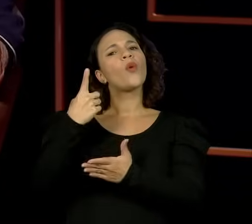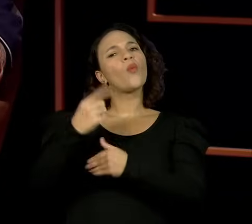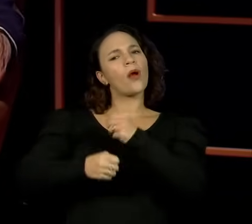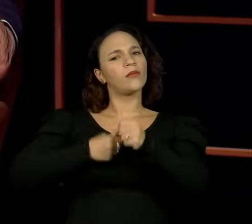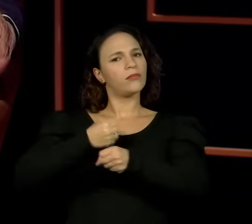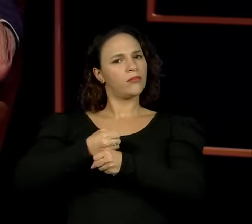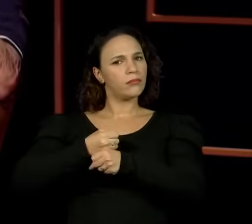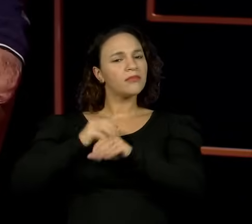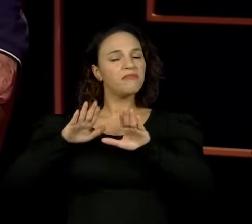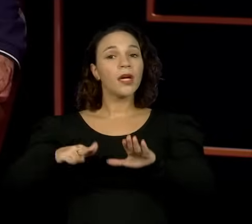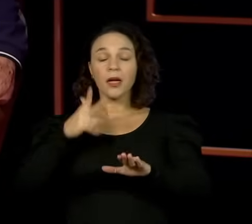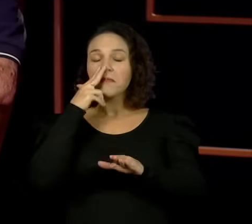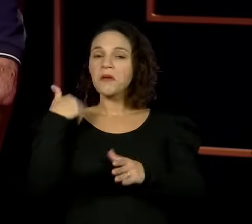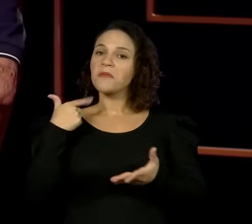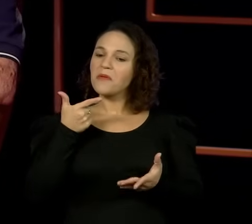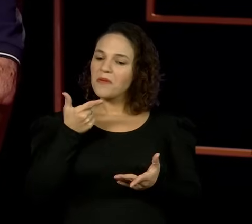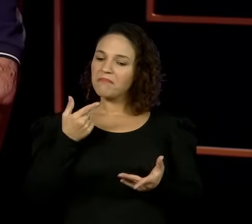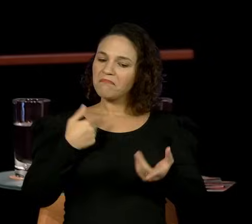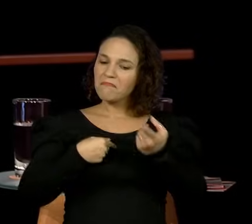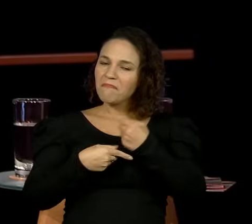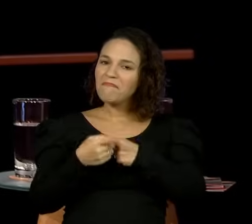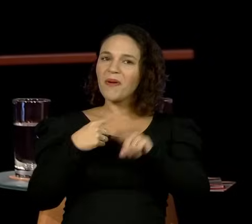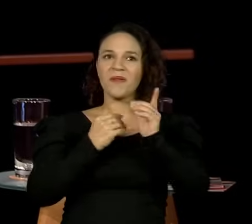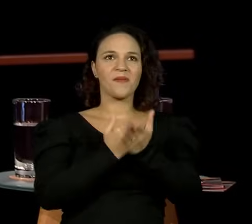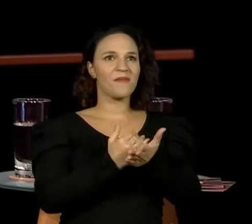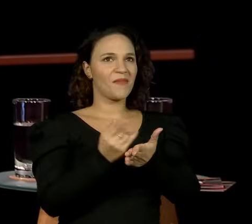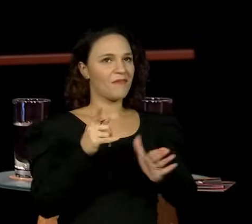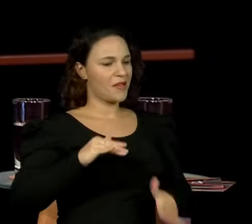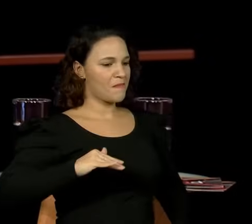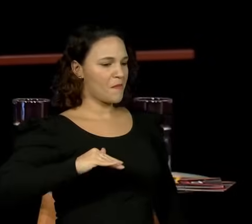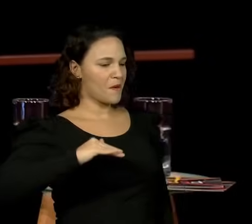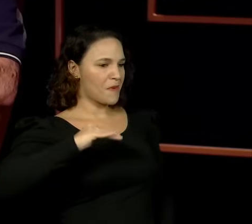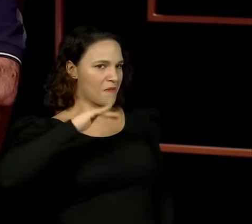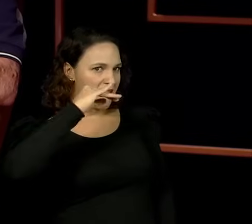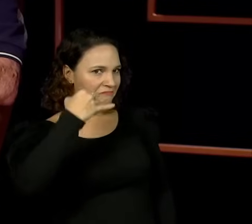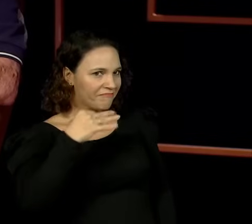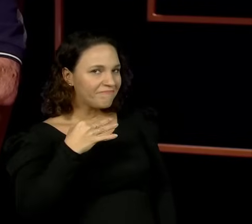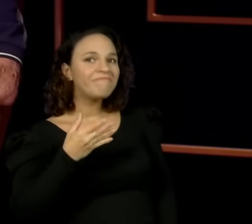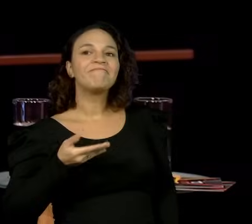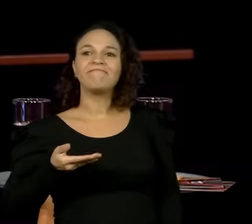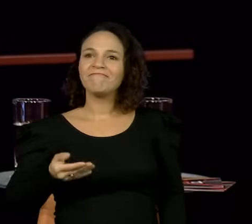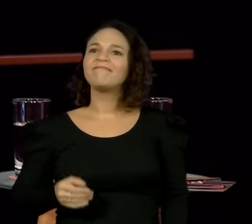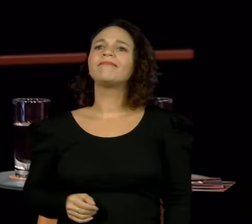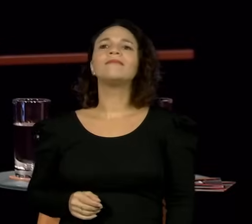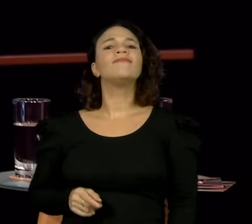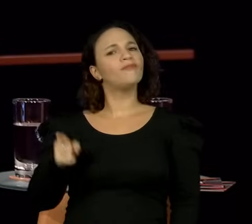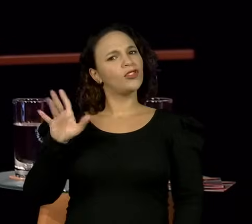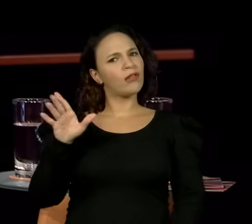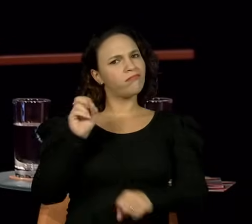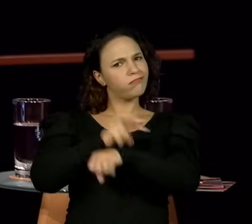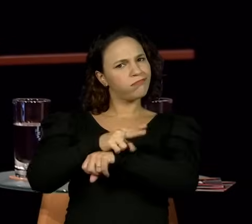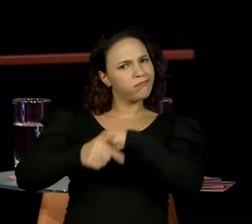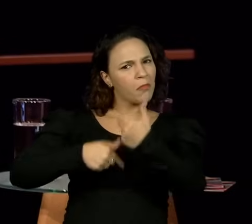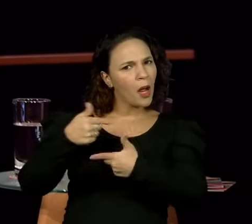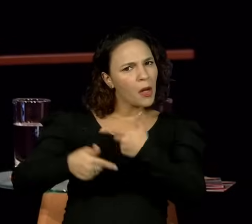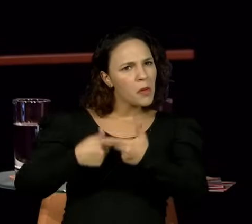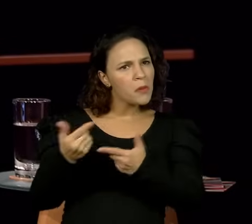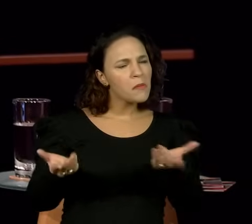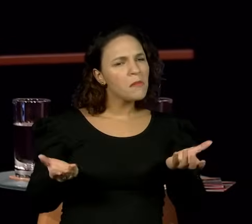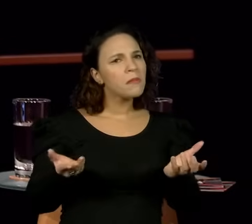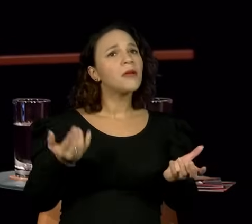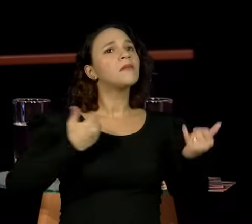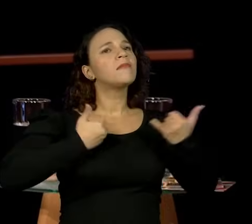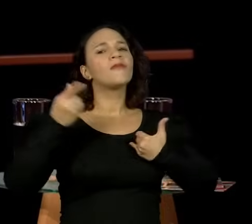eu comecei a crescer, eu acho. Então, aí você começou a crescer. Exatamente. Né? Você chegou a arrumar algum emprego? Me disseram que você queria